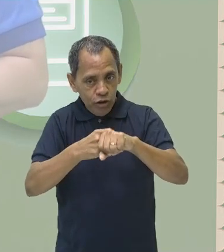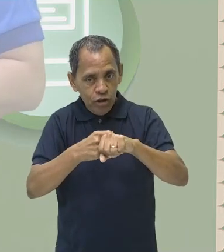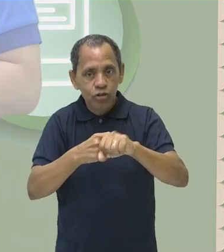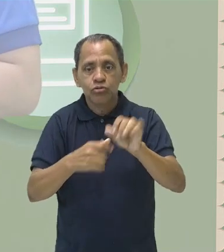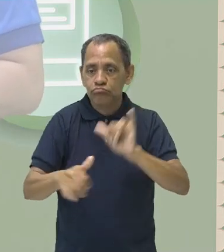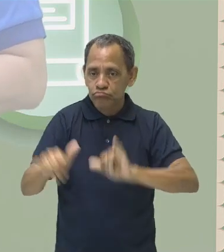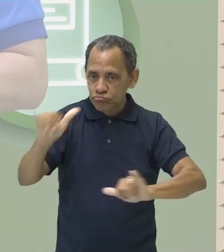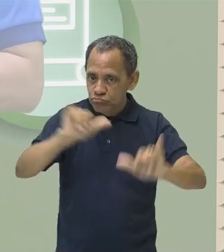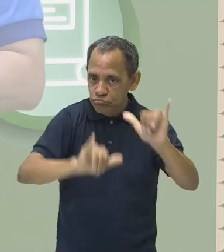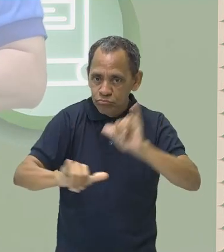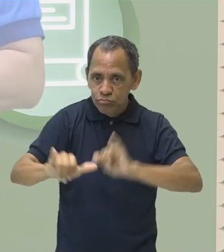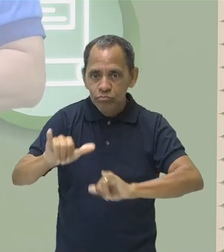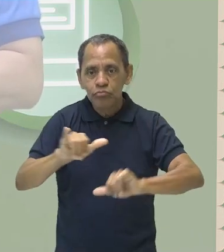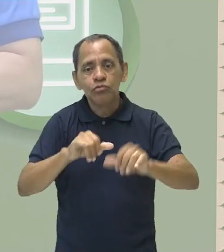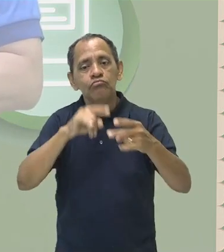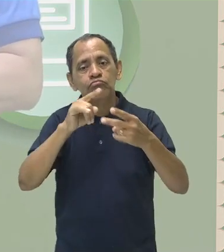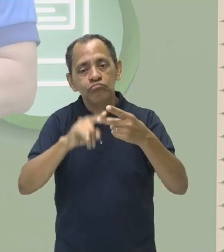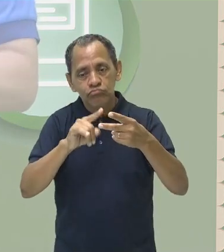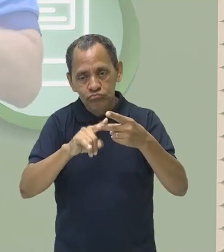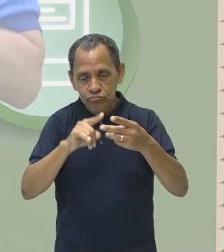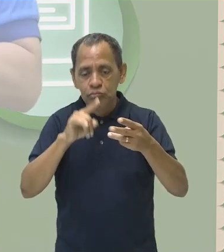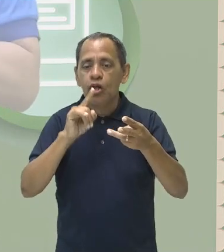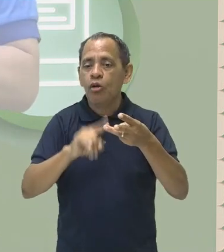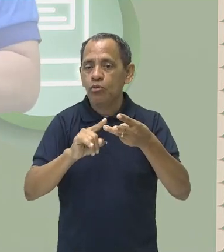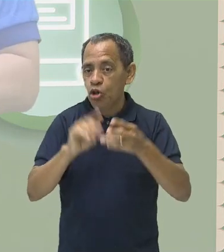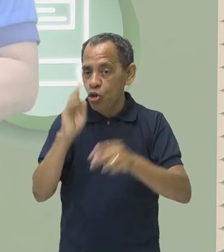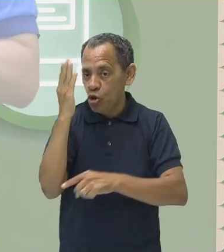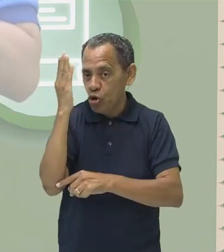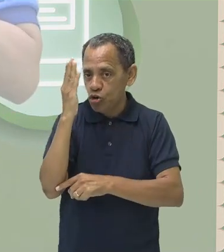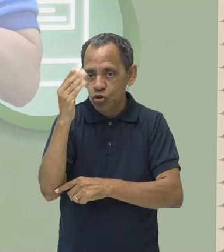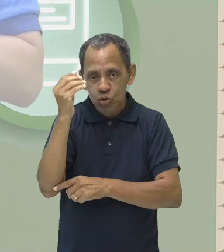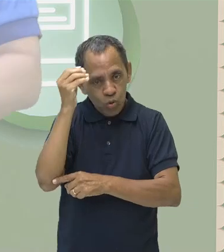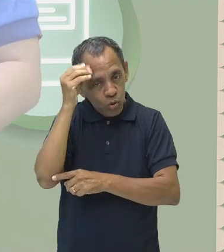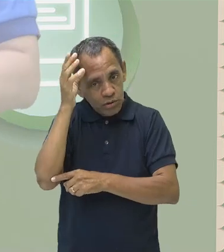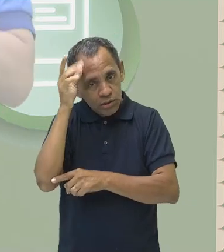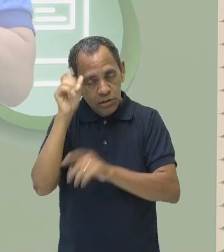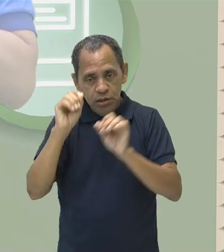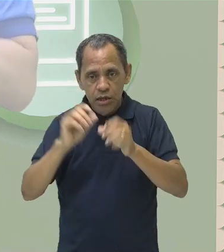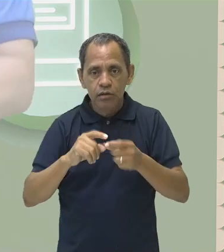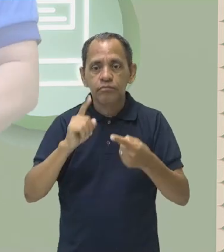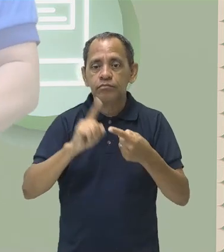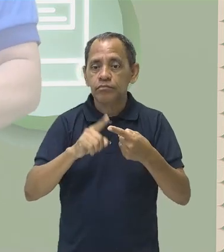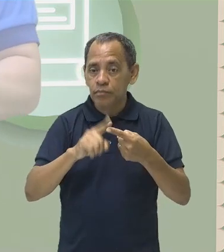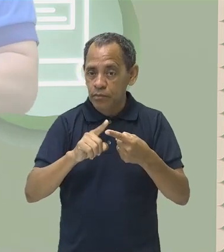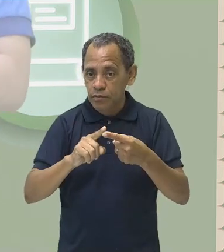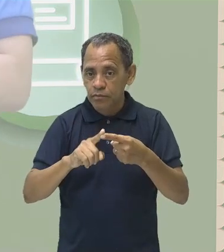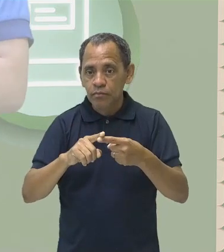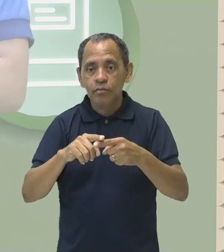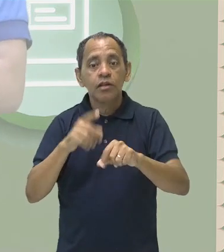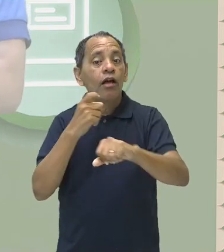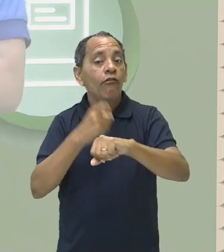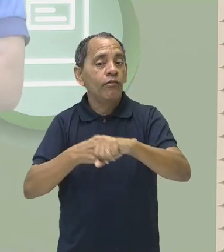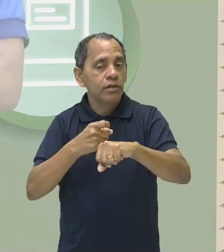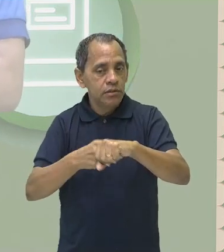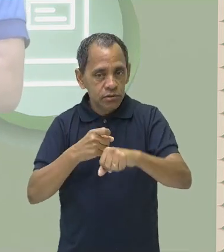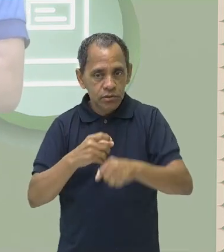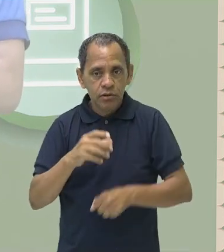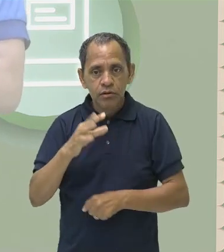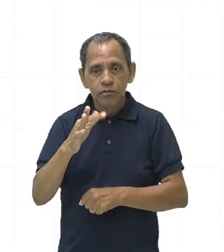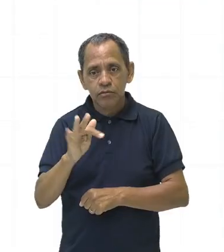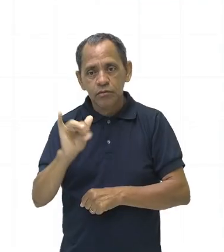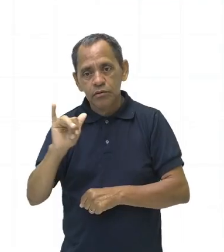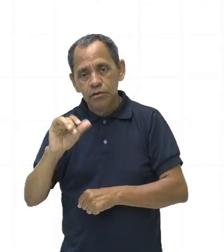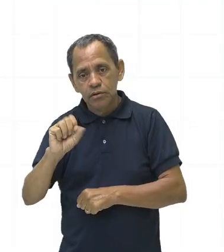parâmetros químicos e os parâmetros biológicos. Vamos conhecer primeiro os parâmetros físicos. Observem quais são os